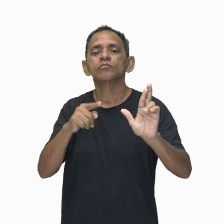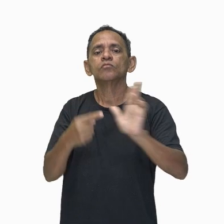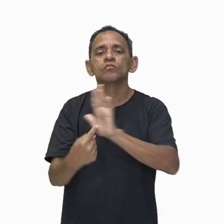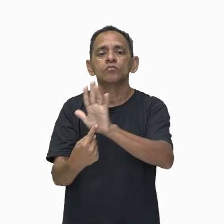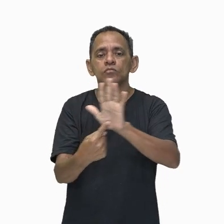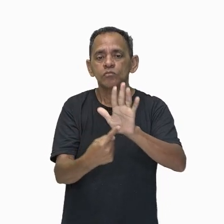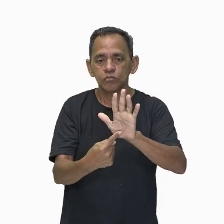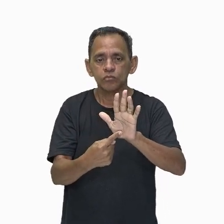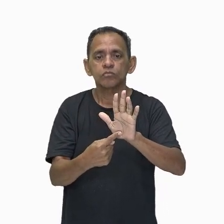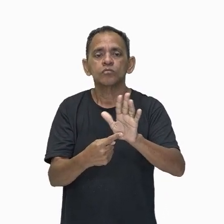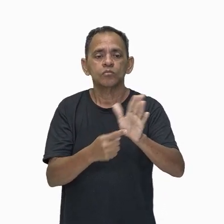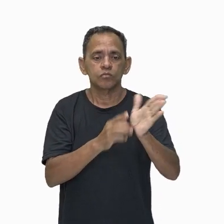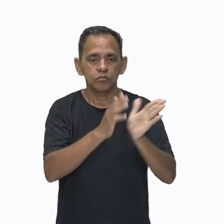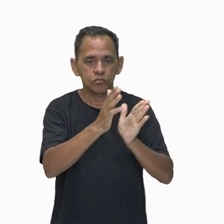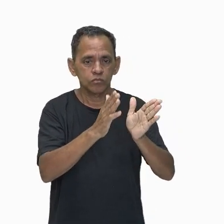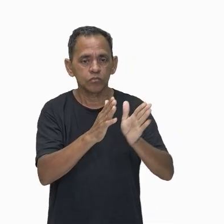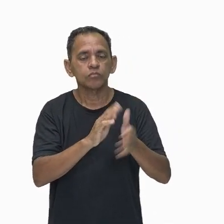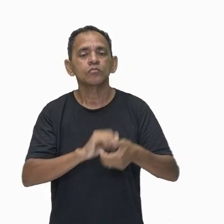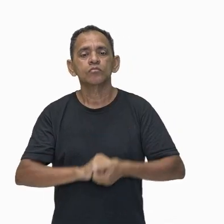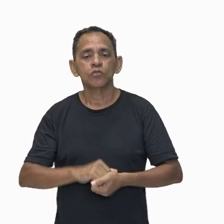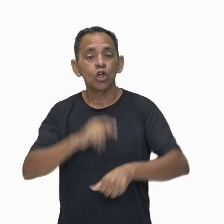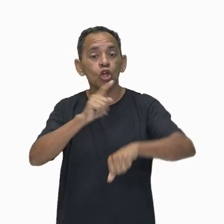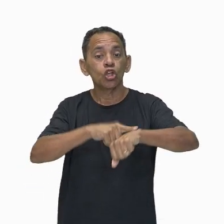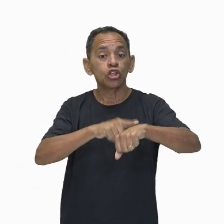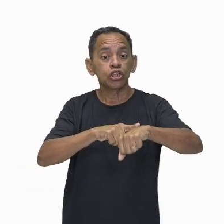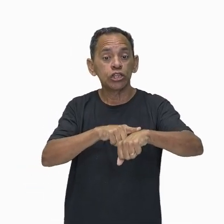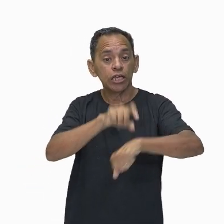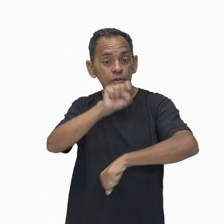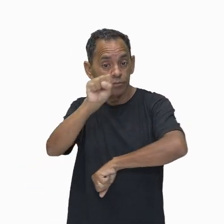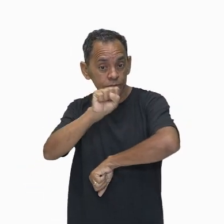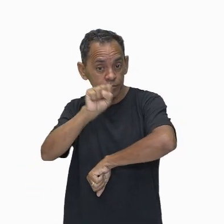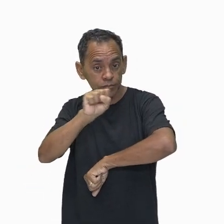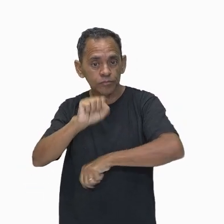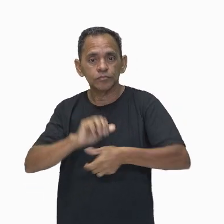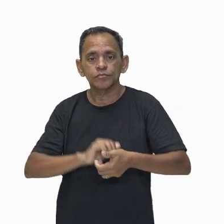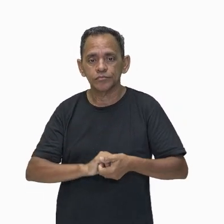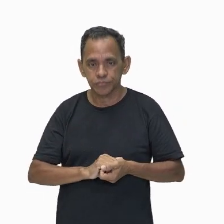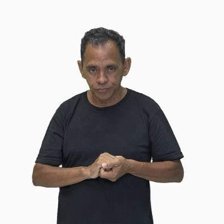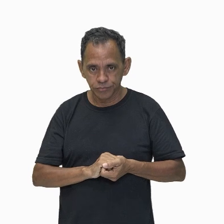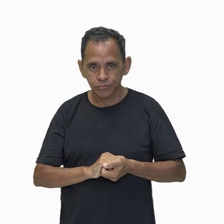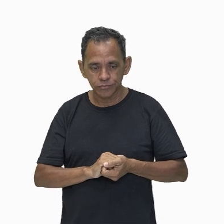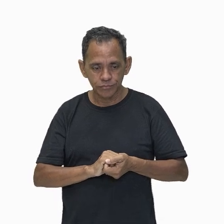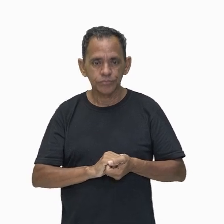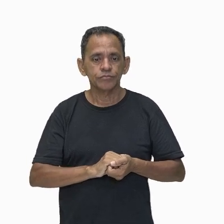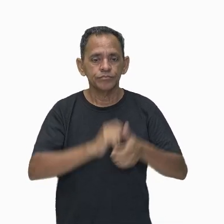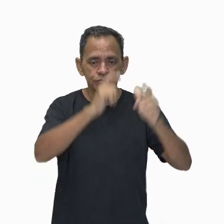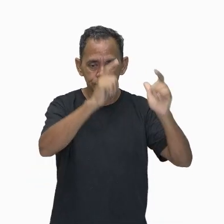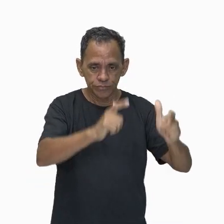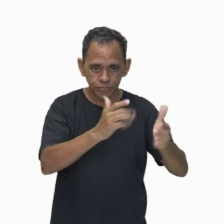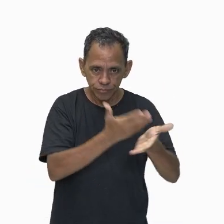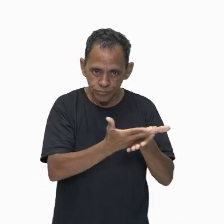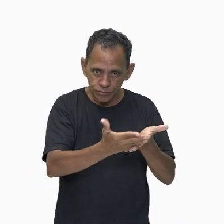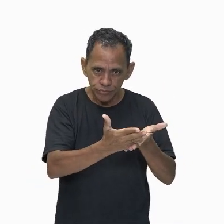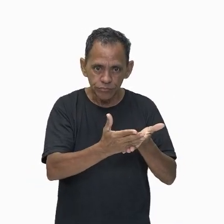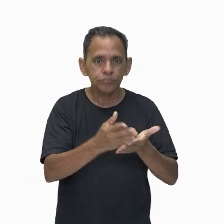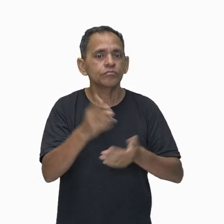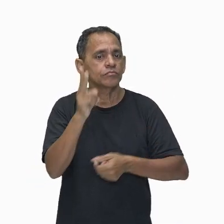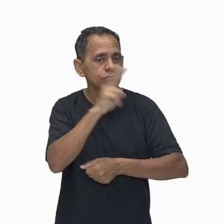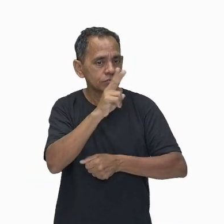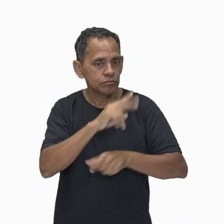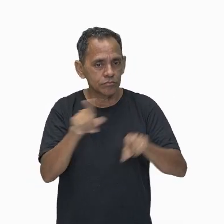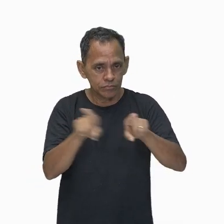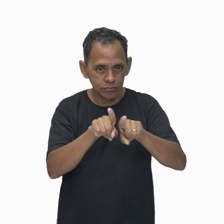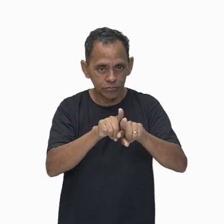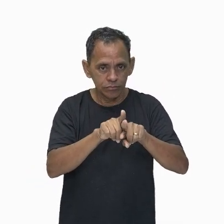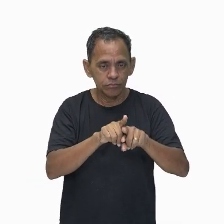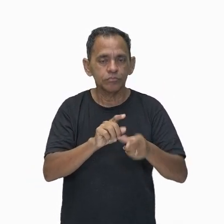o tempo está em segundos. E aí ele quer o seguinte, ó, determine o espaço inicial e a velocidade. Ele quer que tu determine